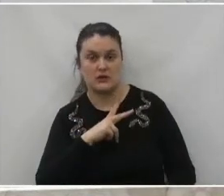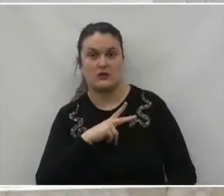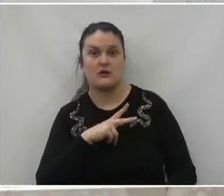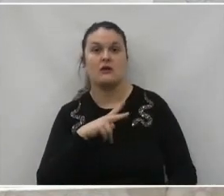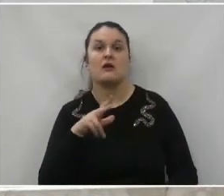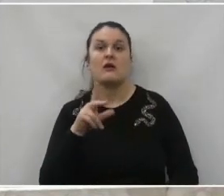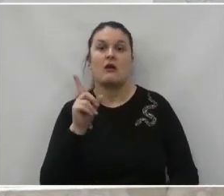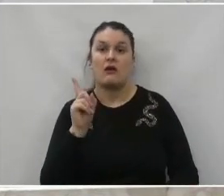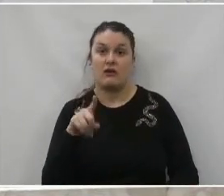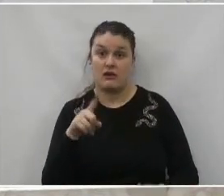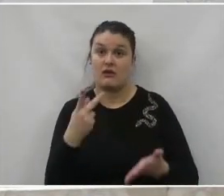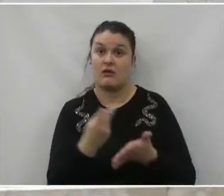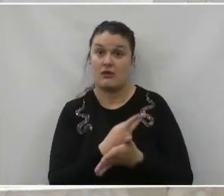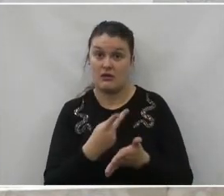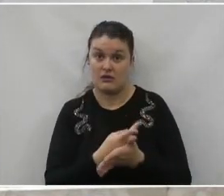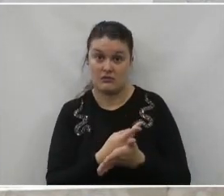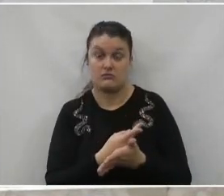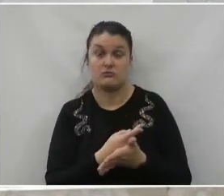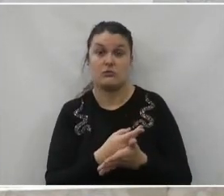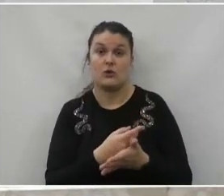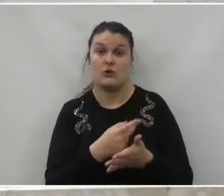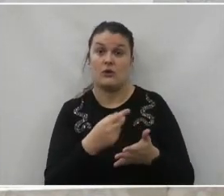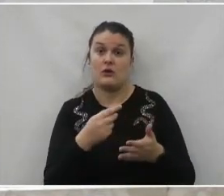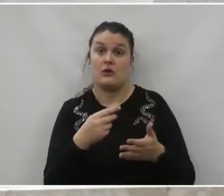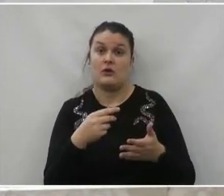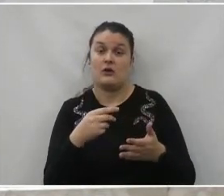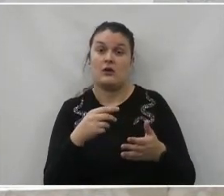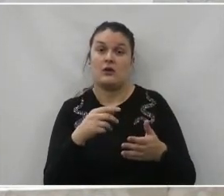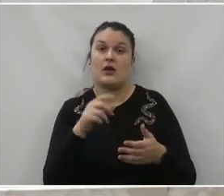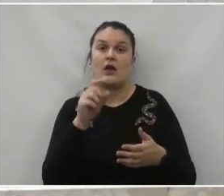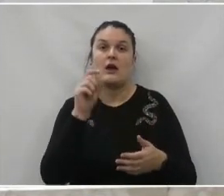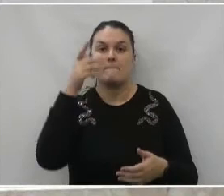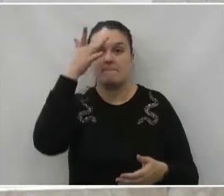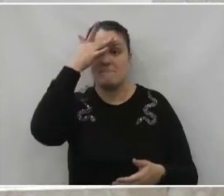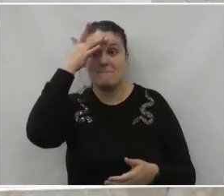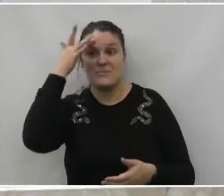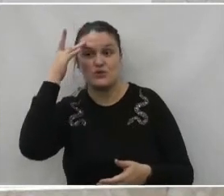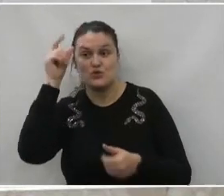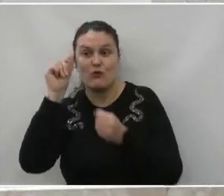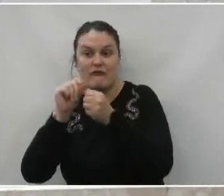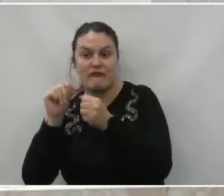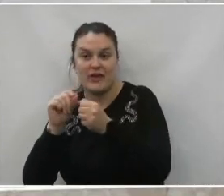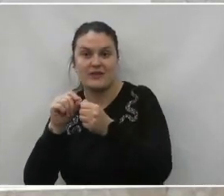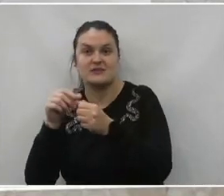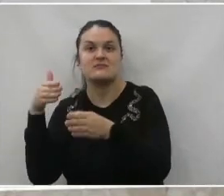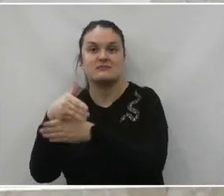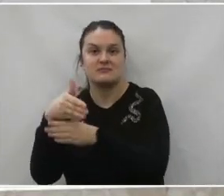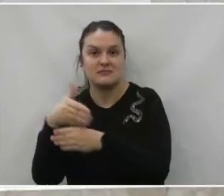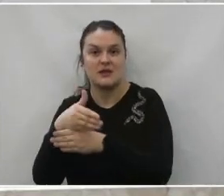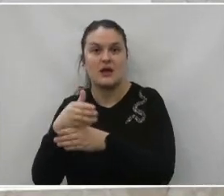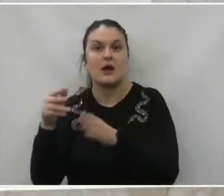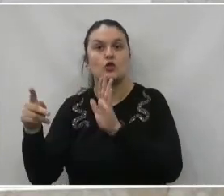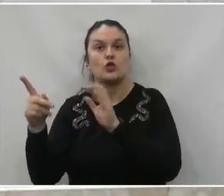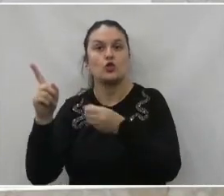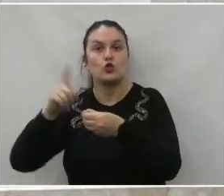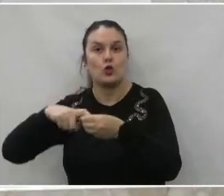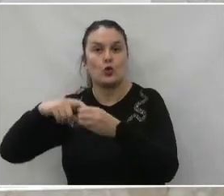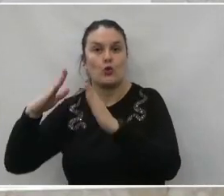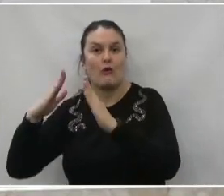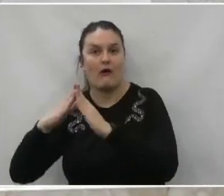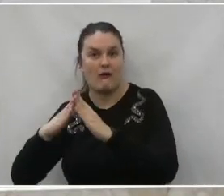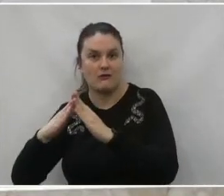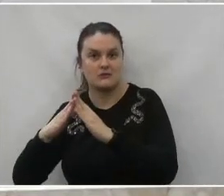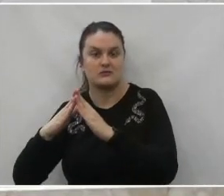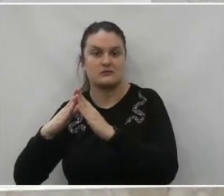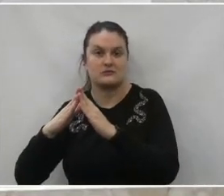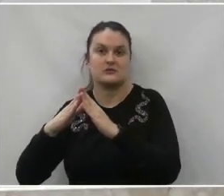considerar-se-ão infratores para os fins deste decreto o organizador, o participante, o proprietário e ou